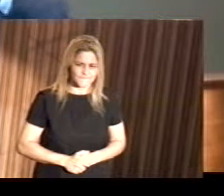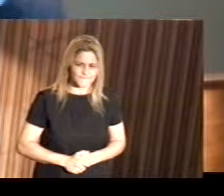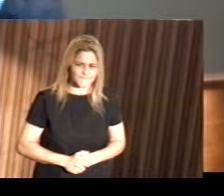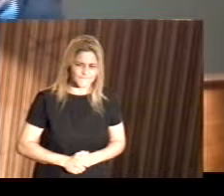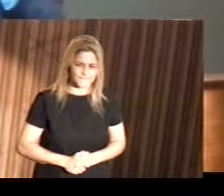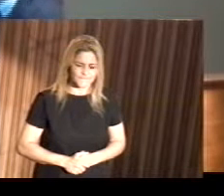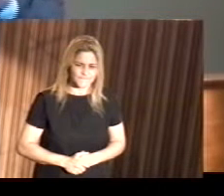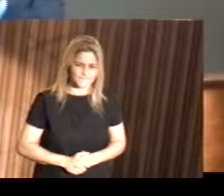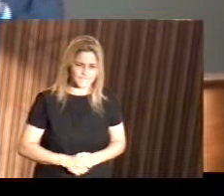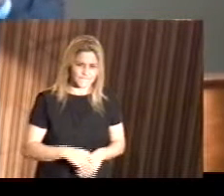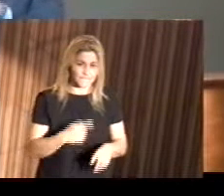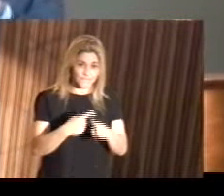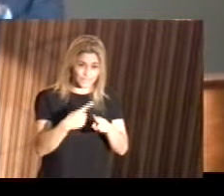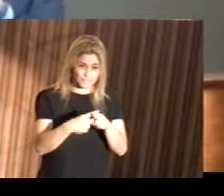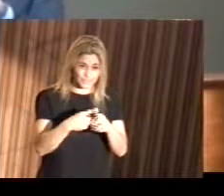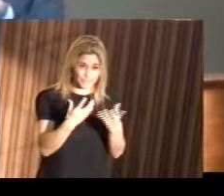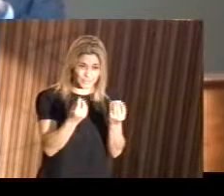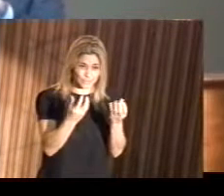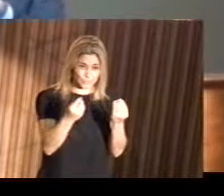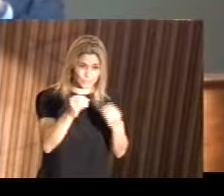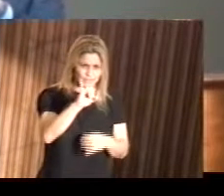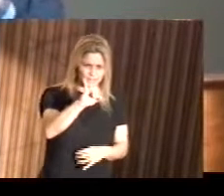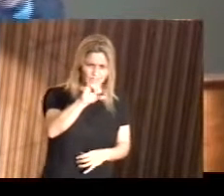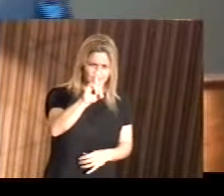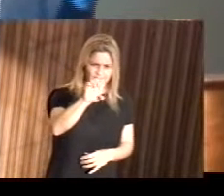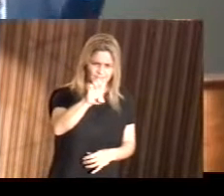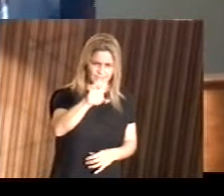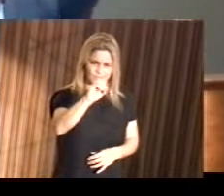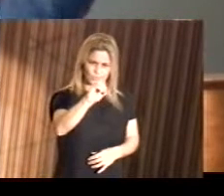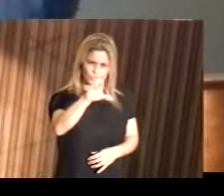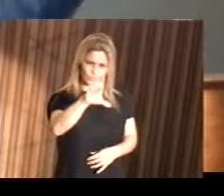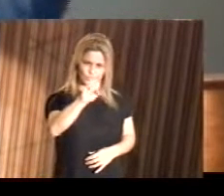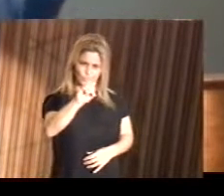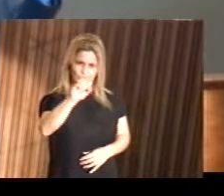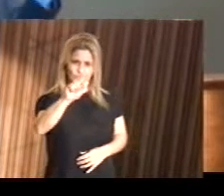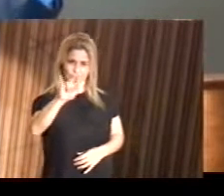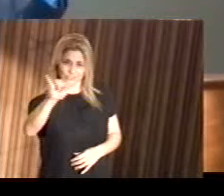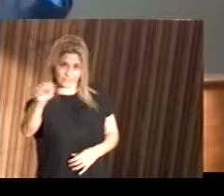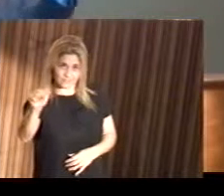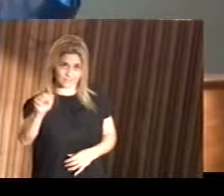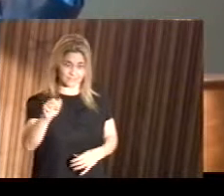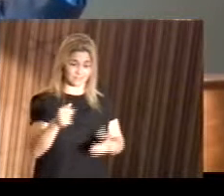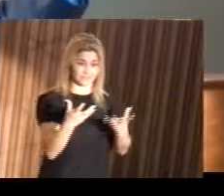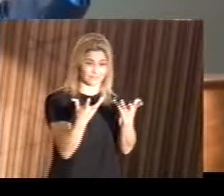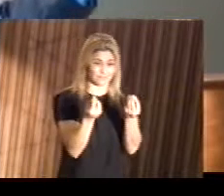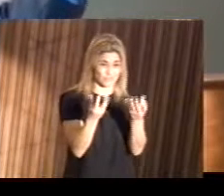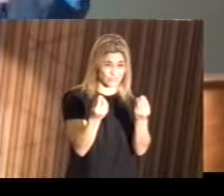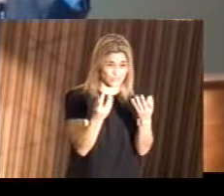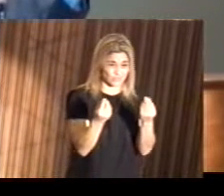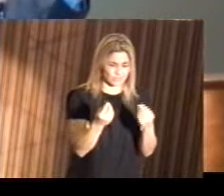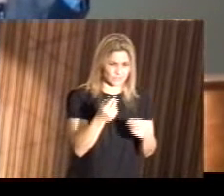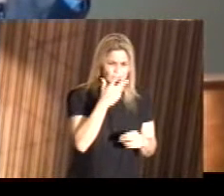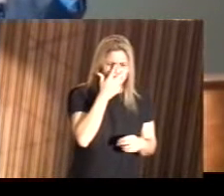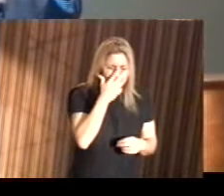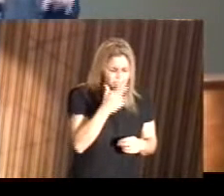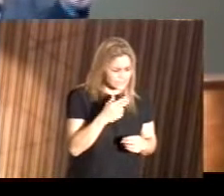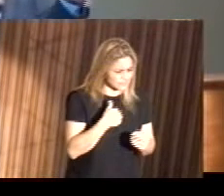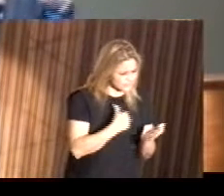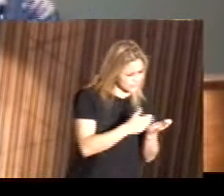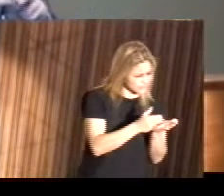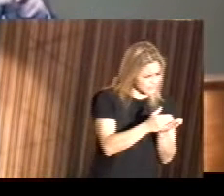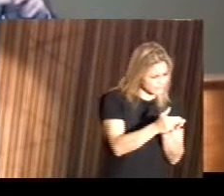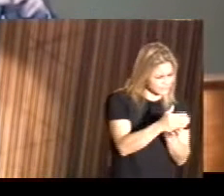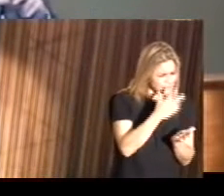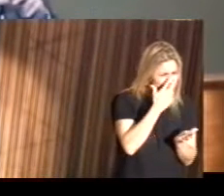Porque muitas das ideologias que a gente é confrontado e para as quais às vezes a gente não